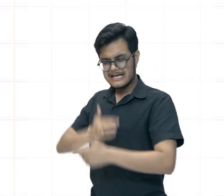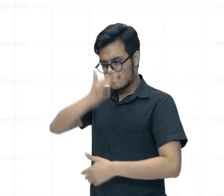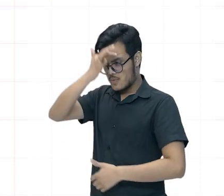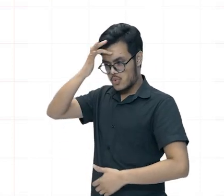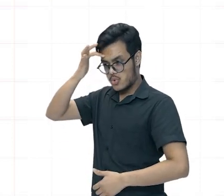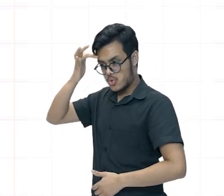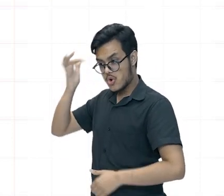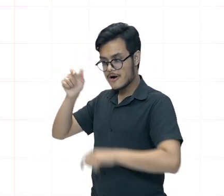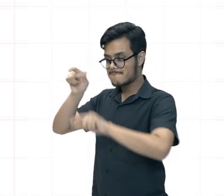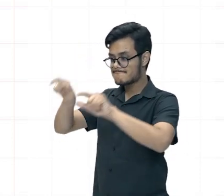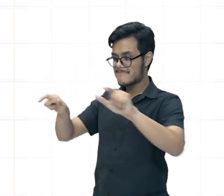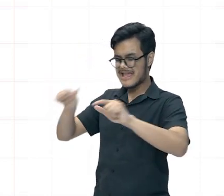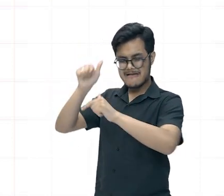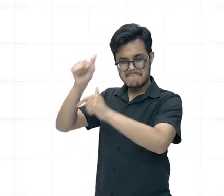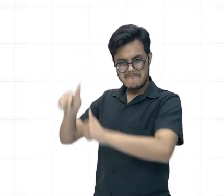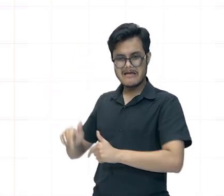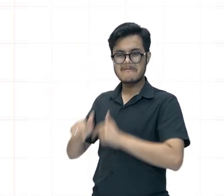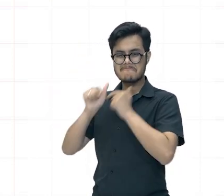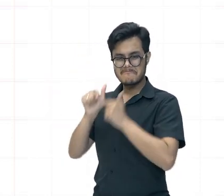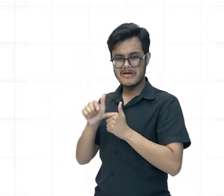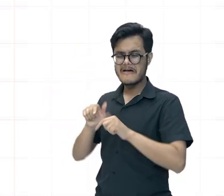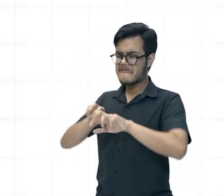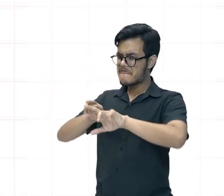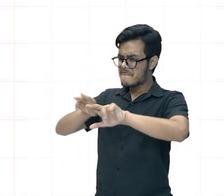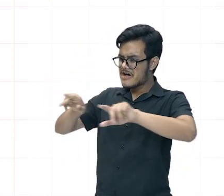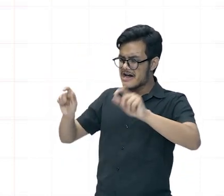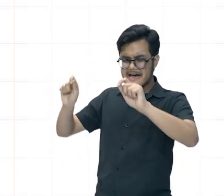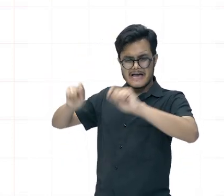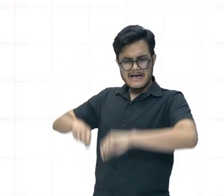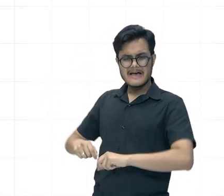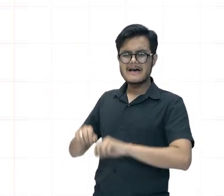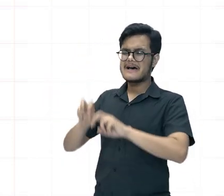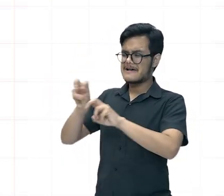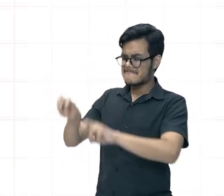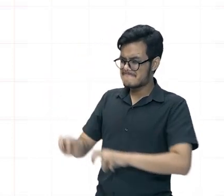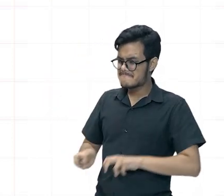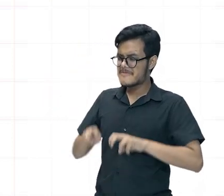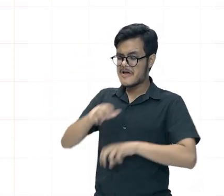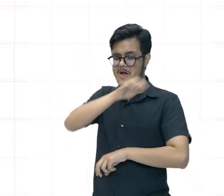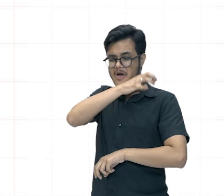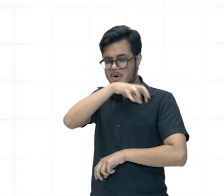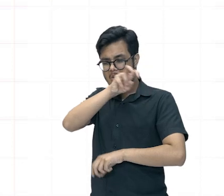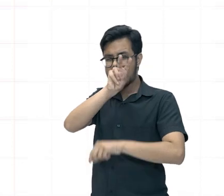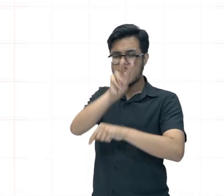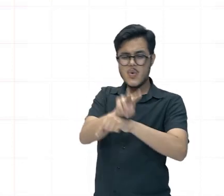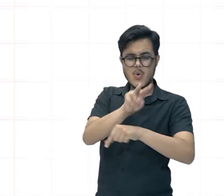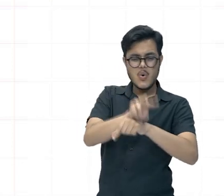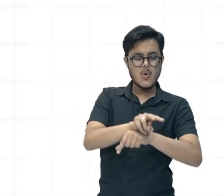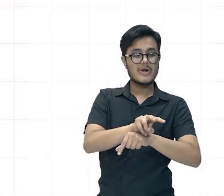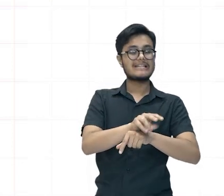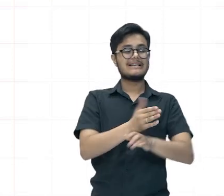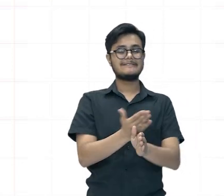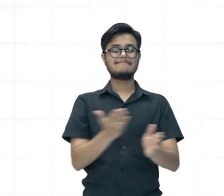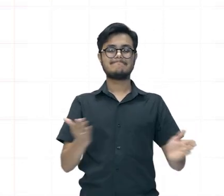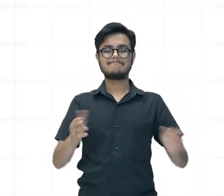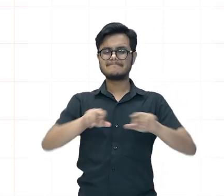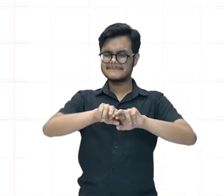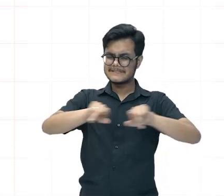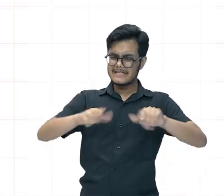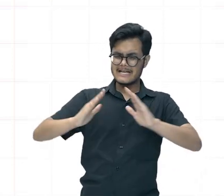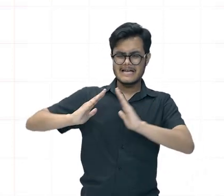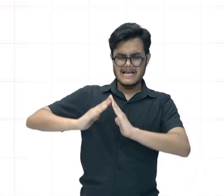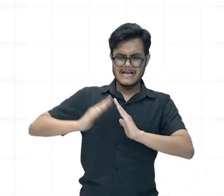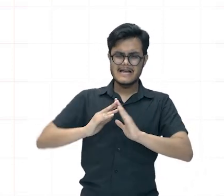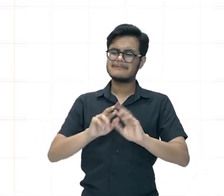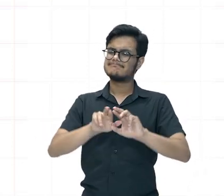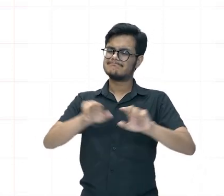mais trabalhava. Diversas eram as suas funções na agricultura, no pastoreio, com a criação de pequenos animais dentro das casas,